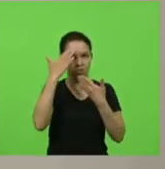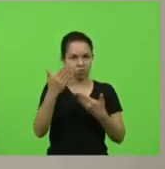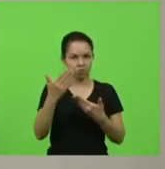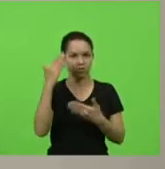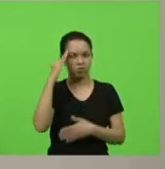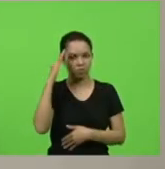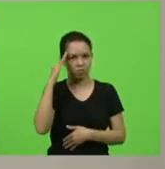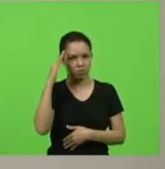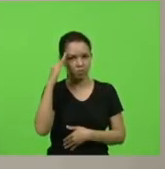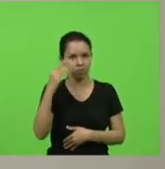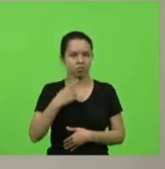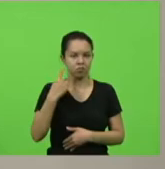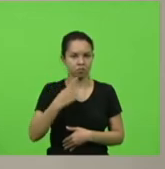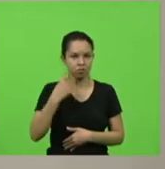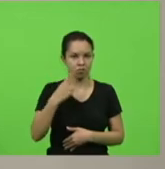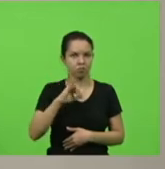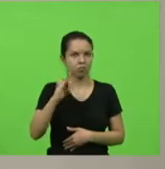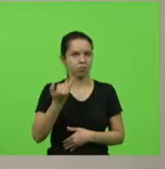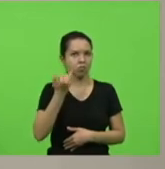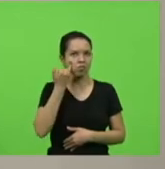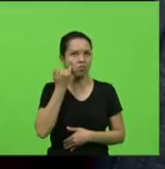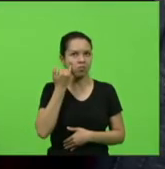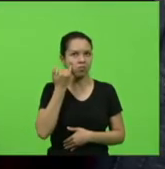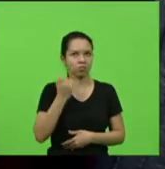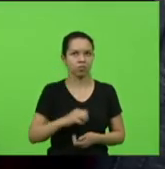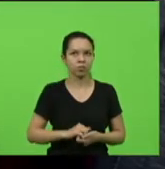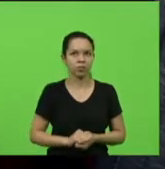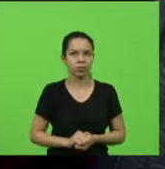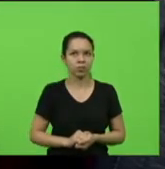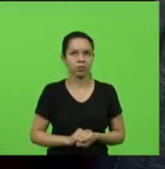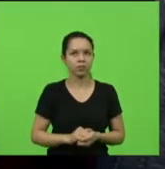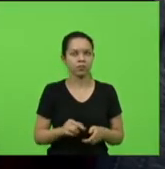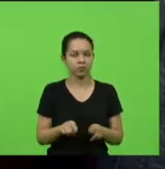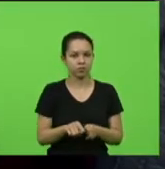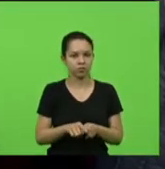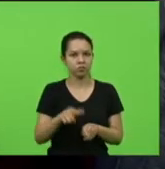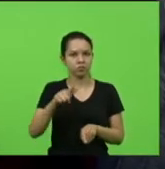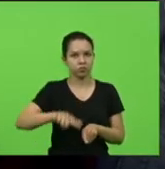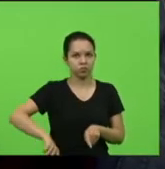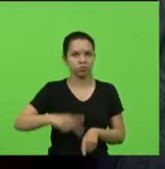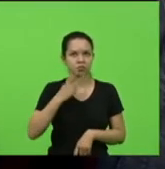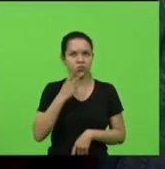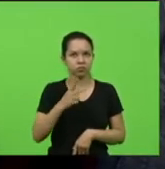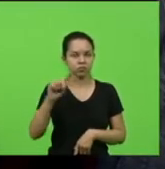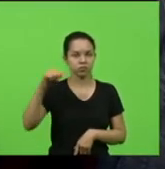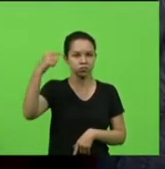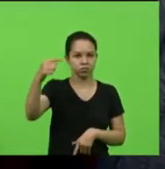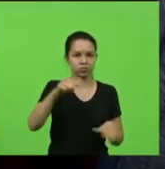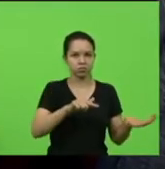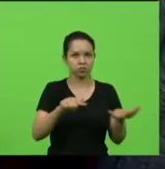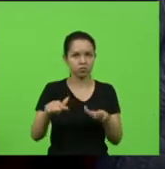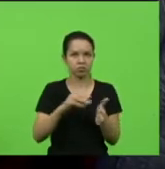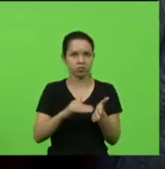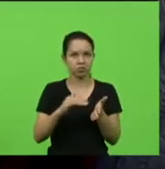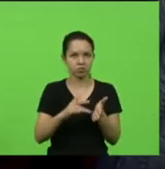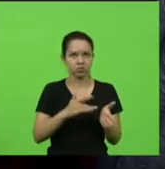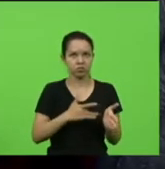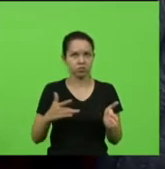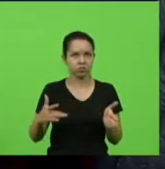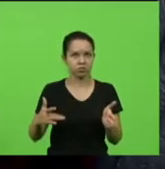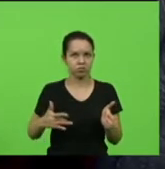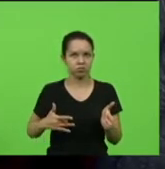boa vontade do deputado Jessé e reafirmar o compromisso de, até na próxima semana, a Secretaria de Saúde